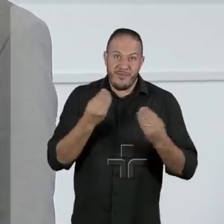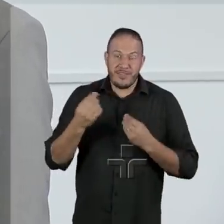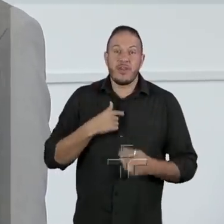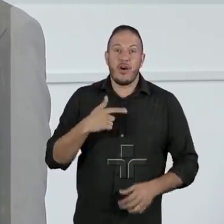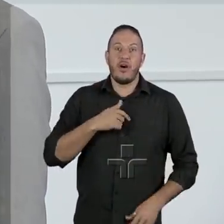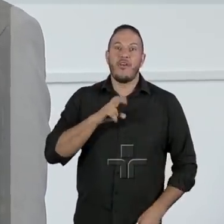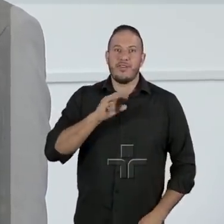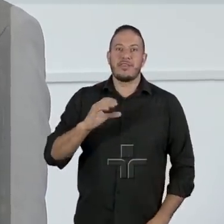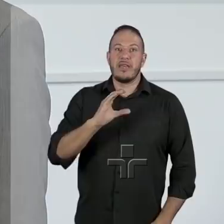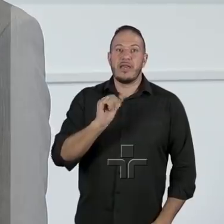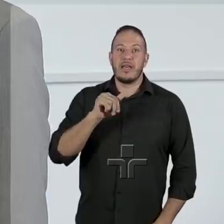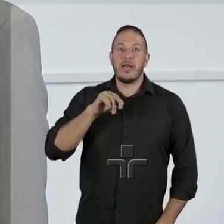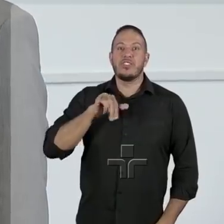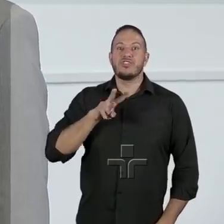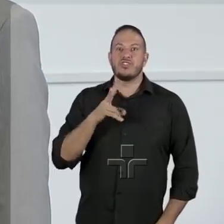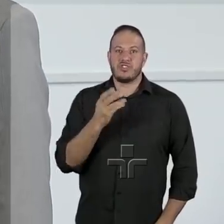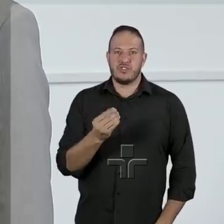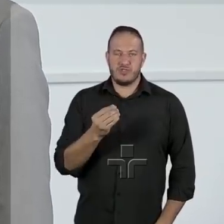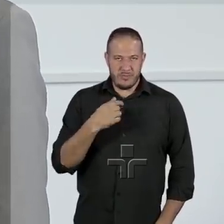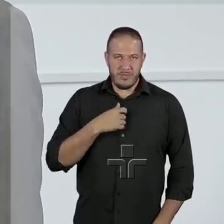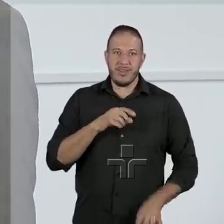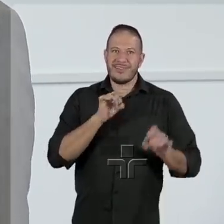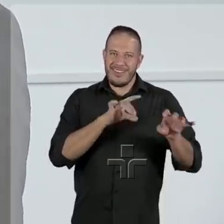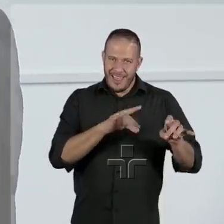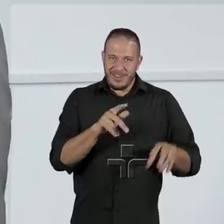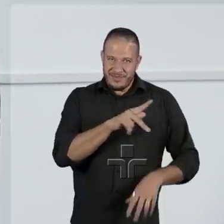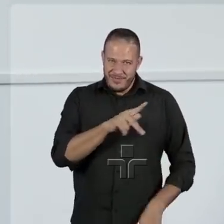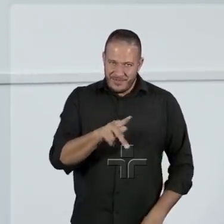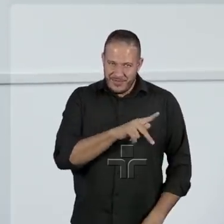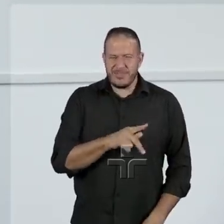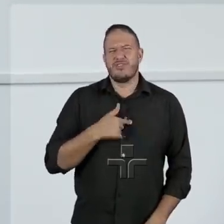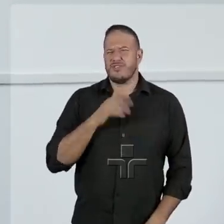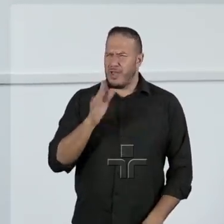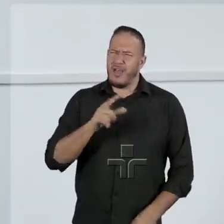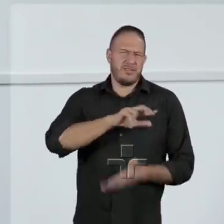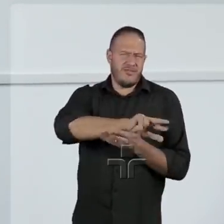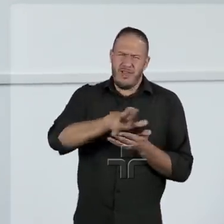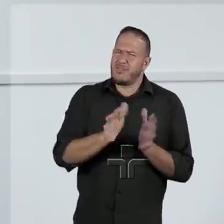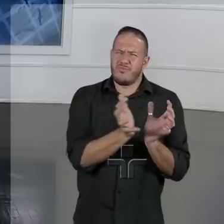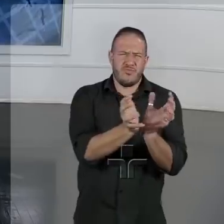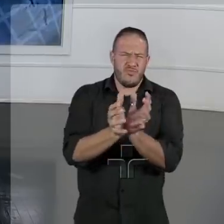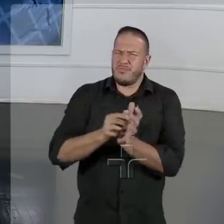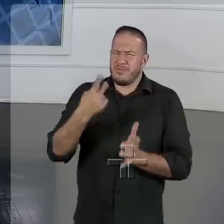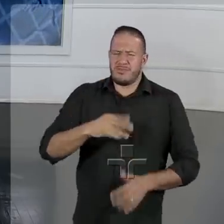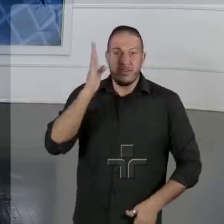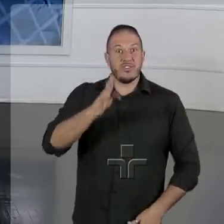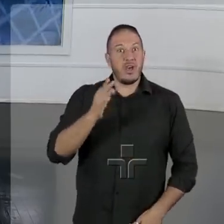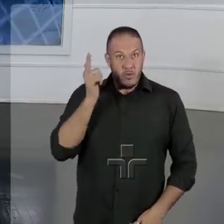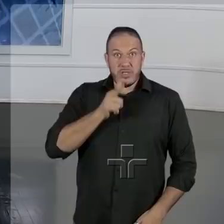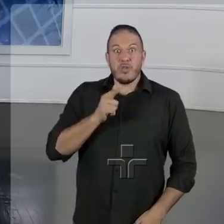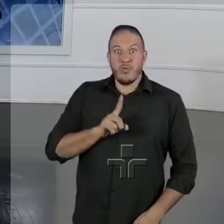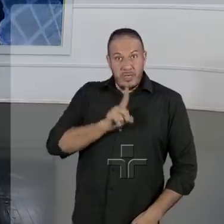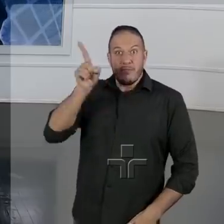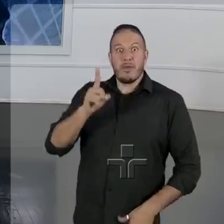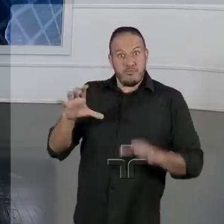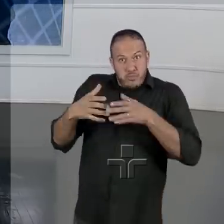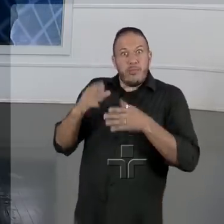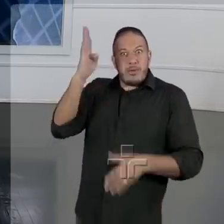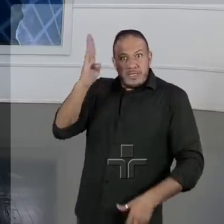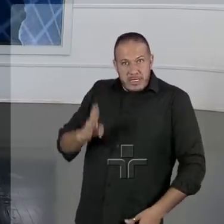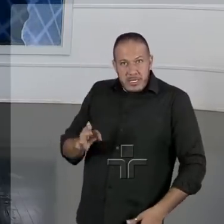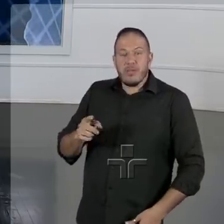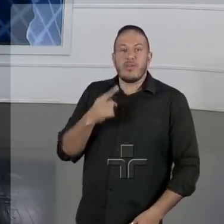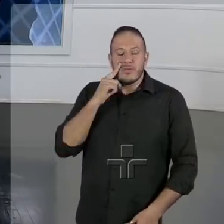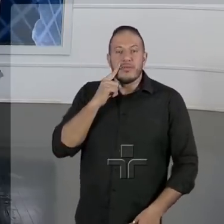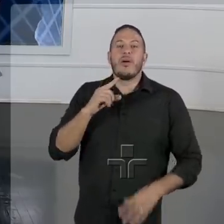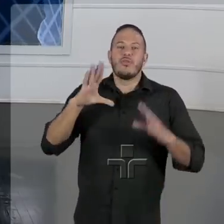Teremos o Candinho como convidado. Na verdade, comandou vários times do futebol brasileiro, chegou a comandar a própria seleção e vivemos uma noite de